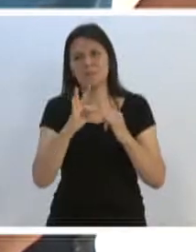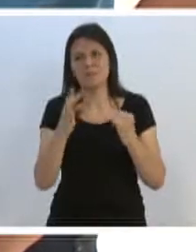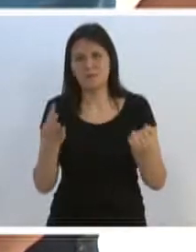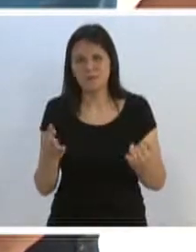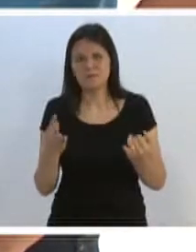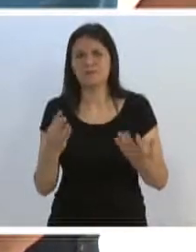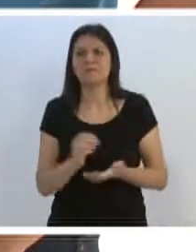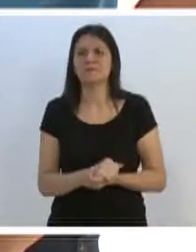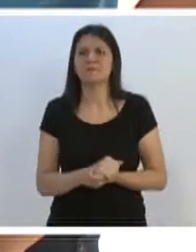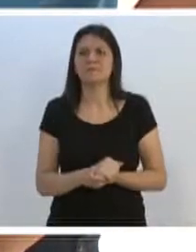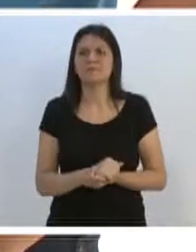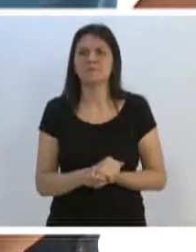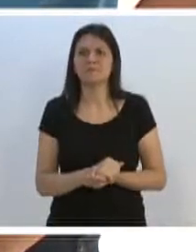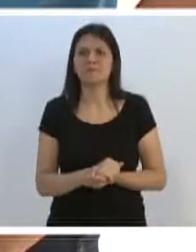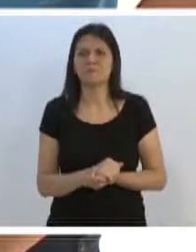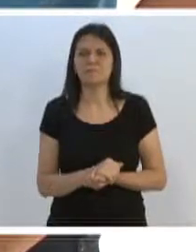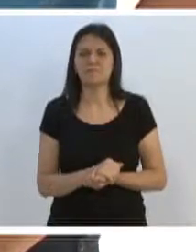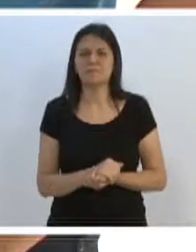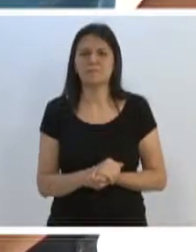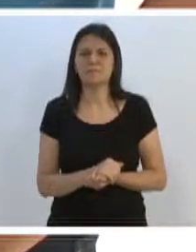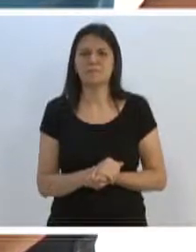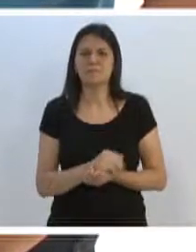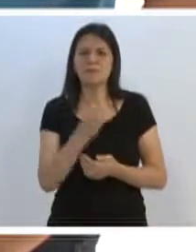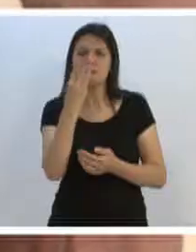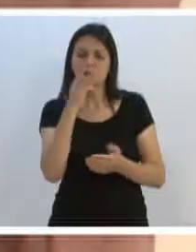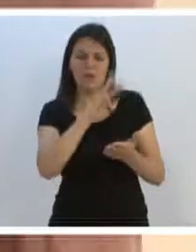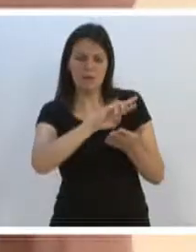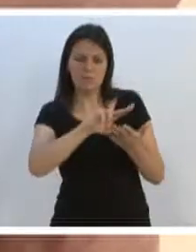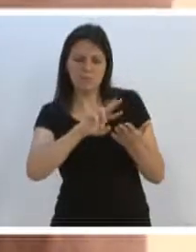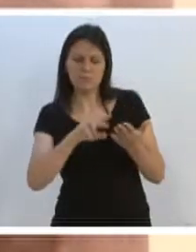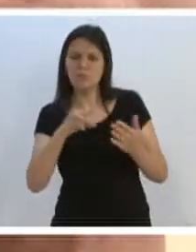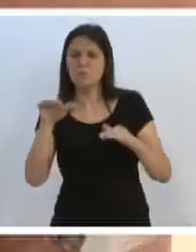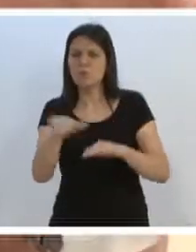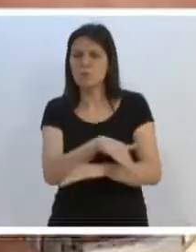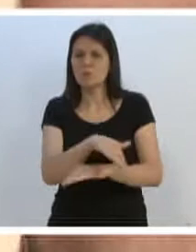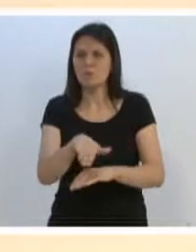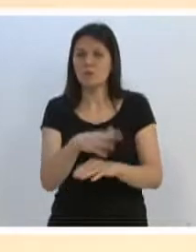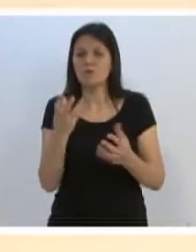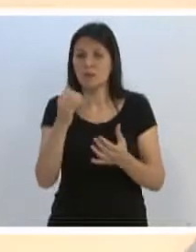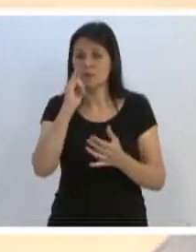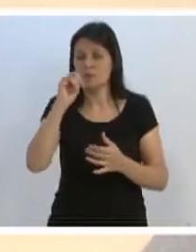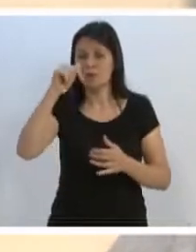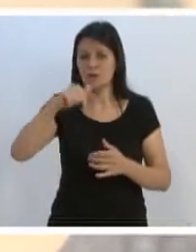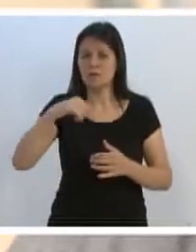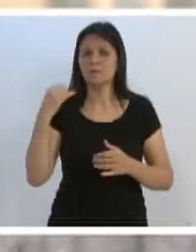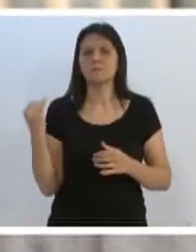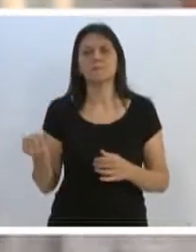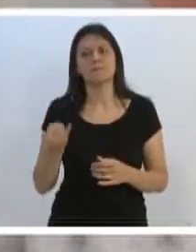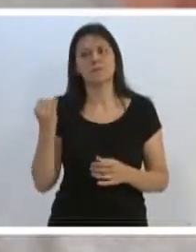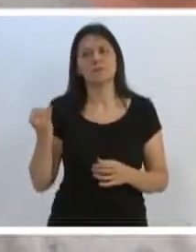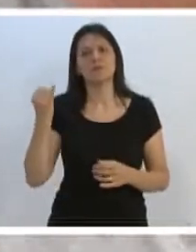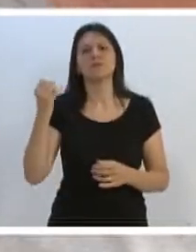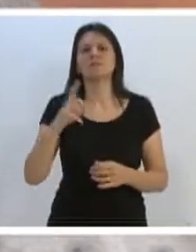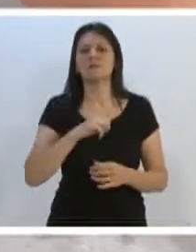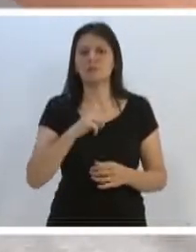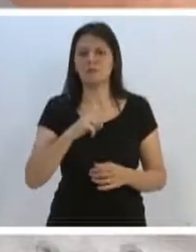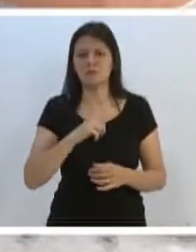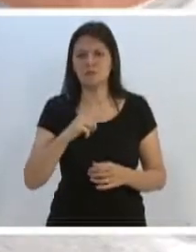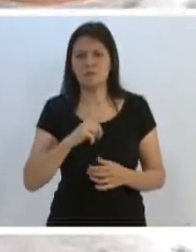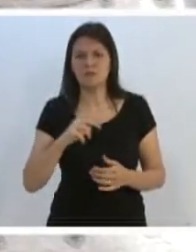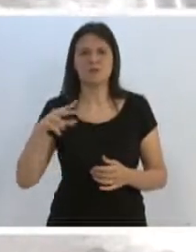Lotário Frederico Dannenbrock e Francisco Zibert. Aqui eu quero dizer da importância que tem